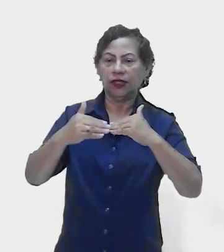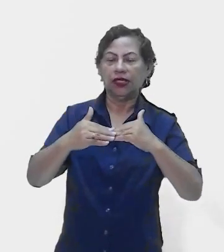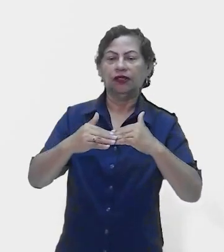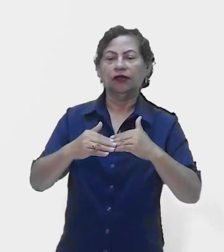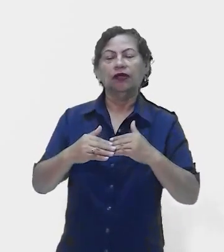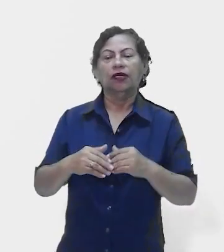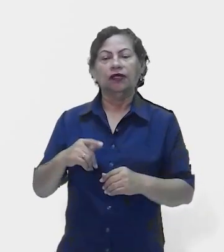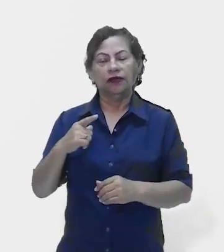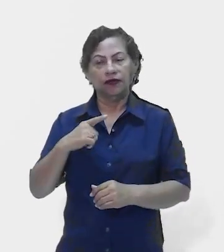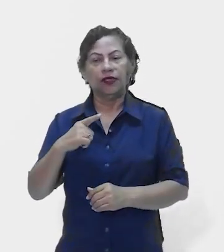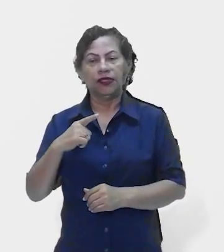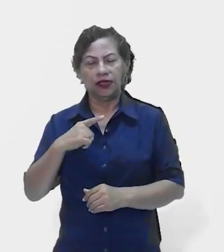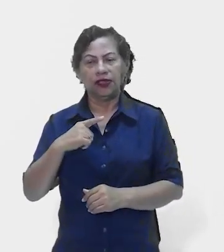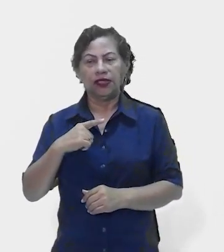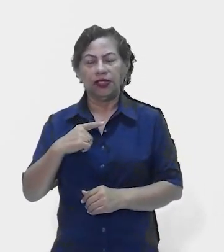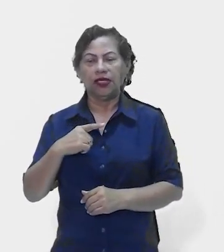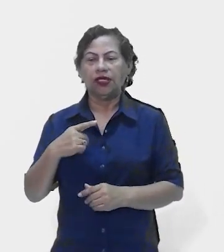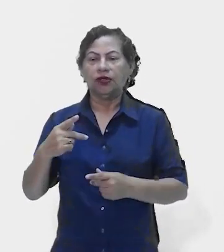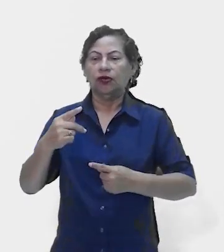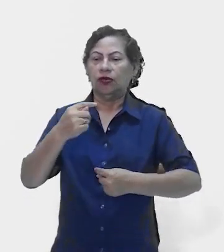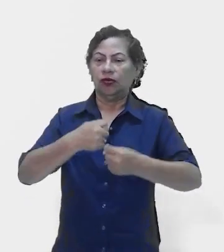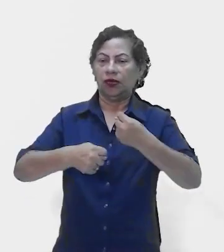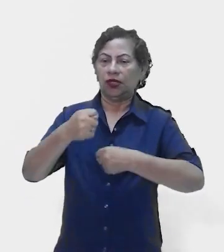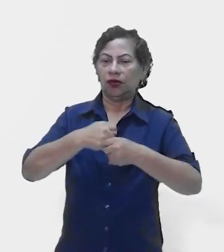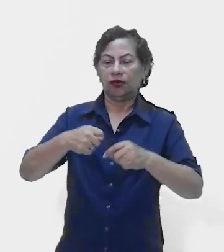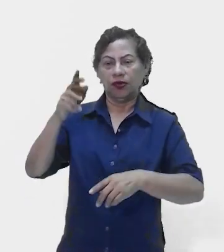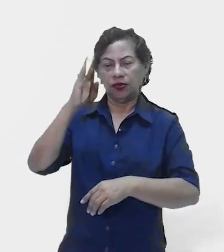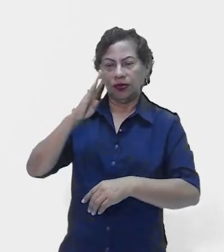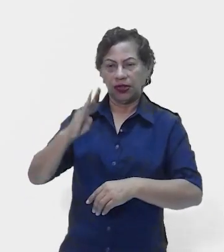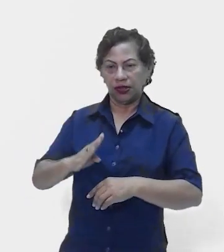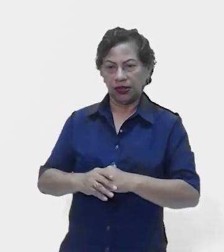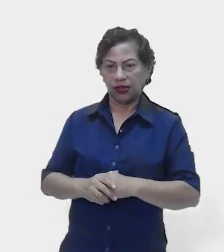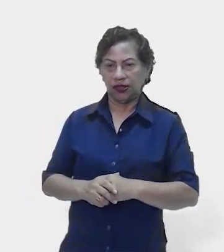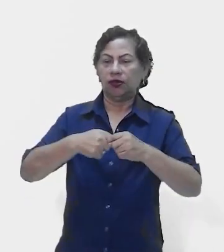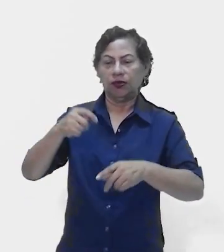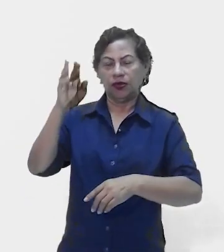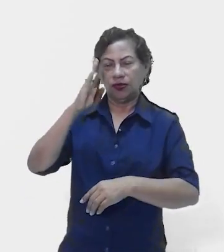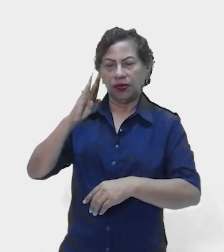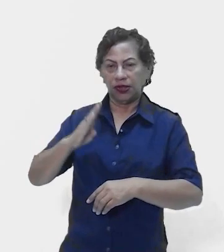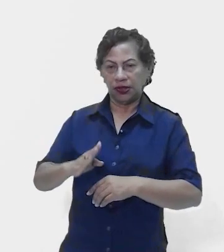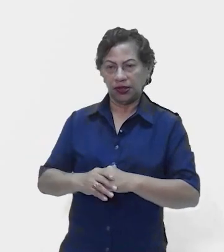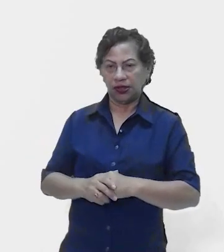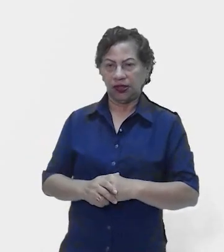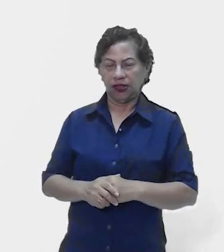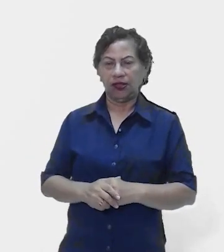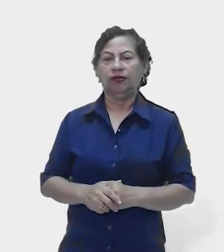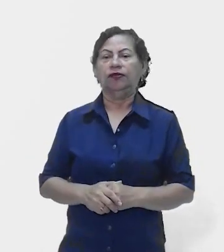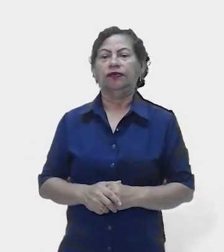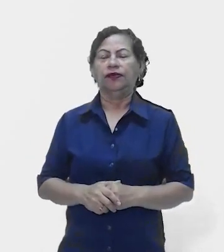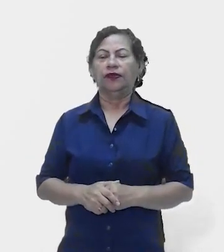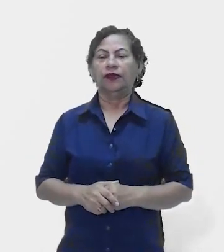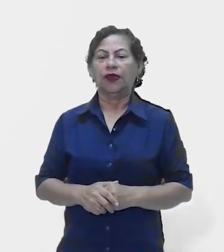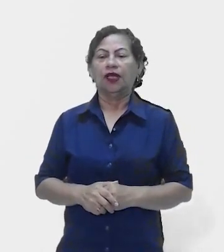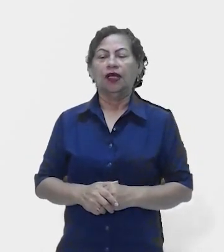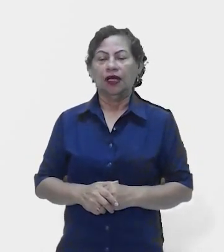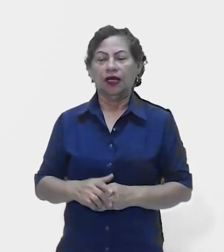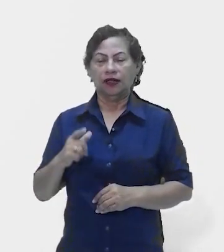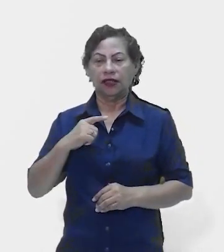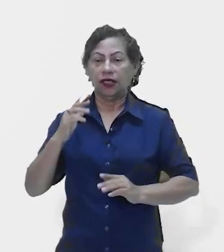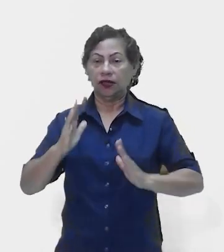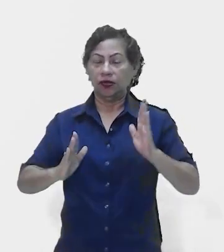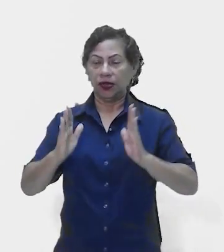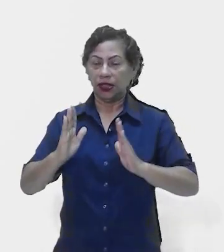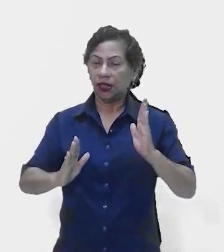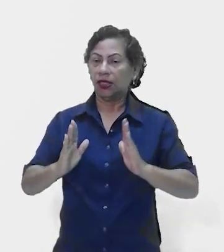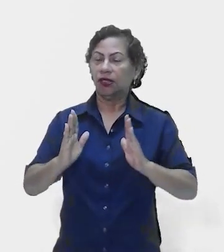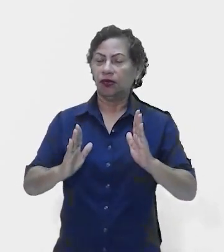a força motriz da economia brasileira. As condições históricas e econômicas impostas ainda no período colonial fez